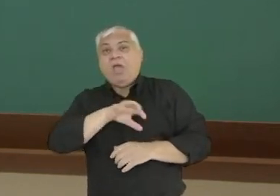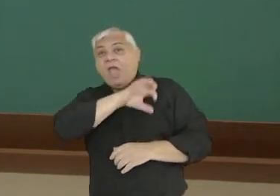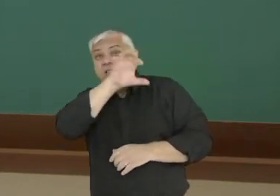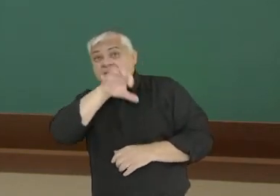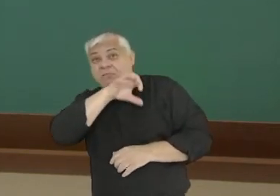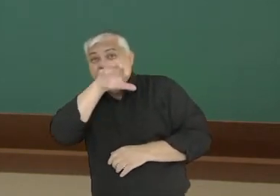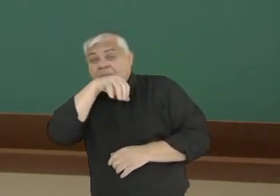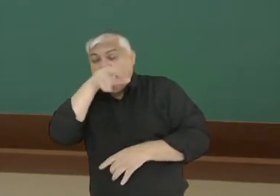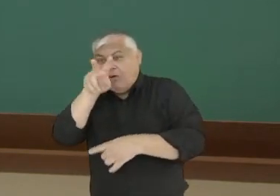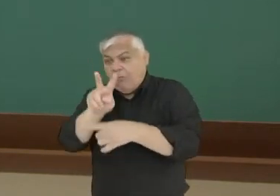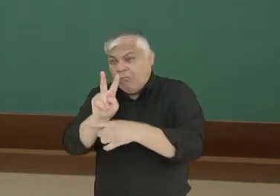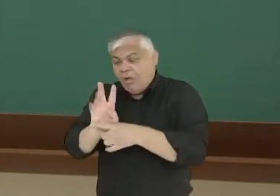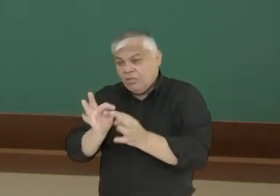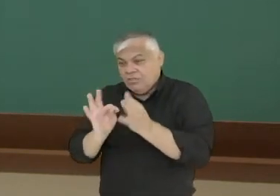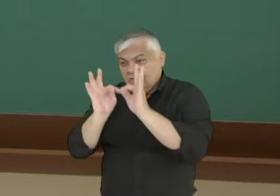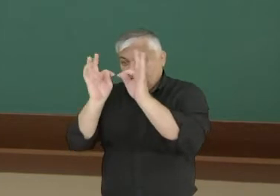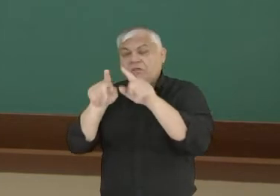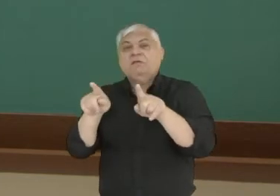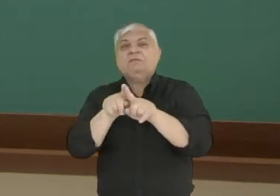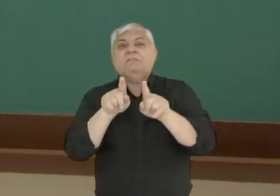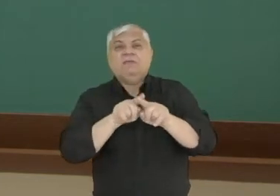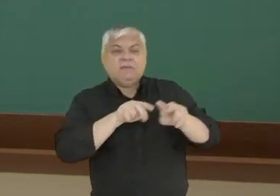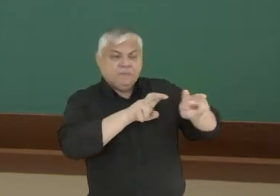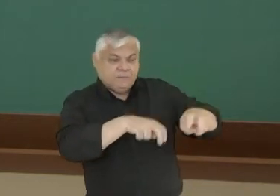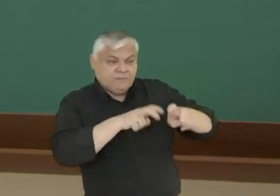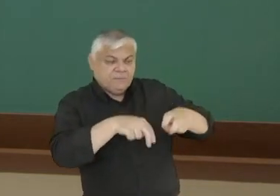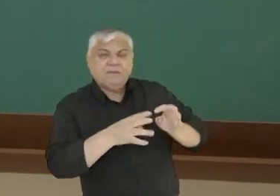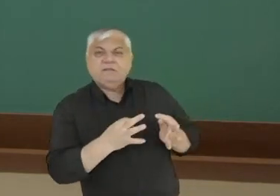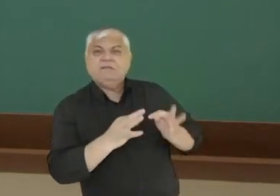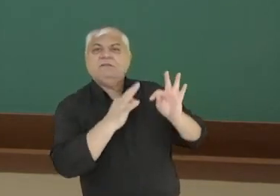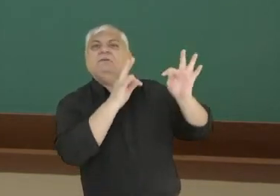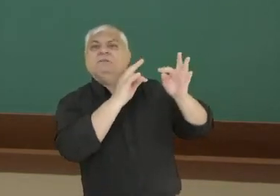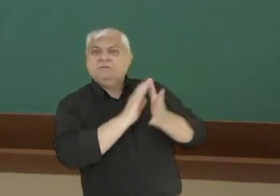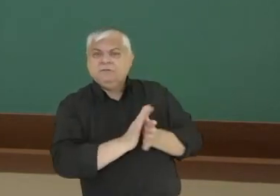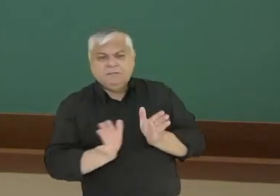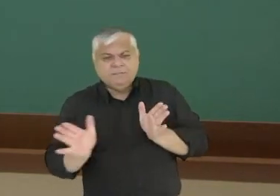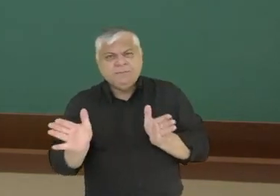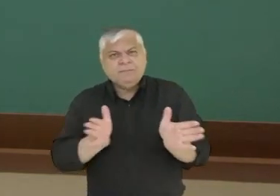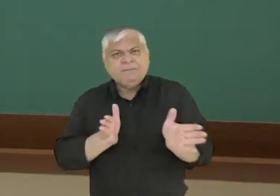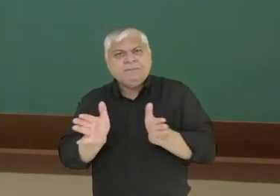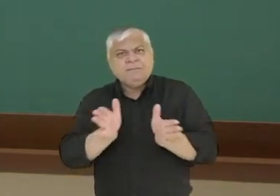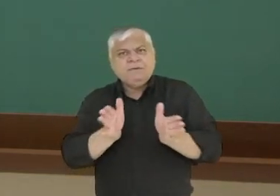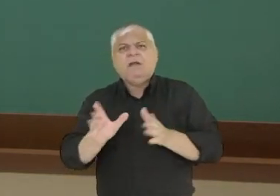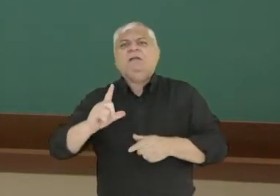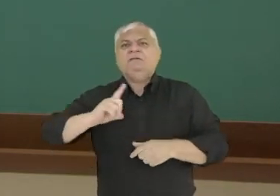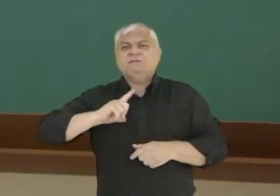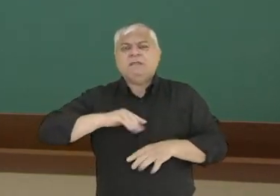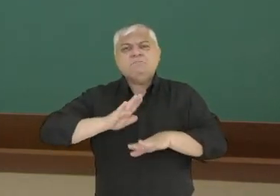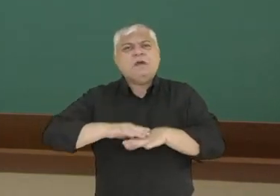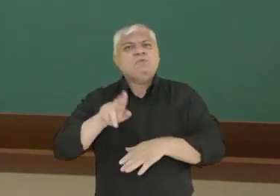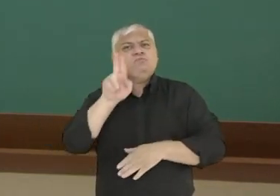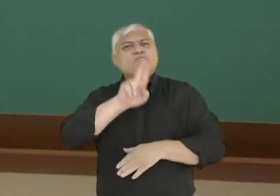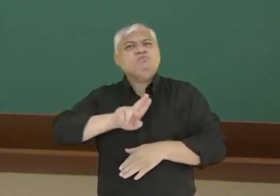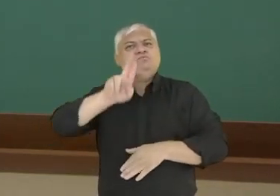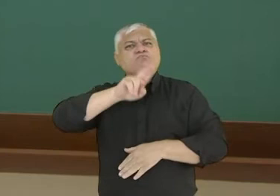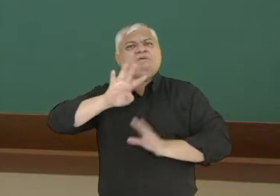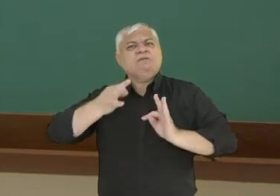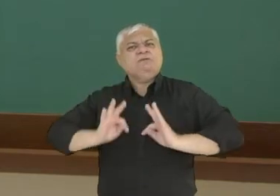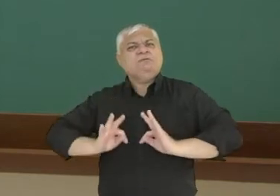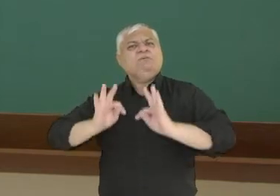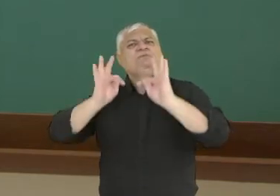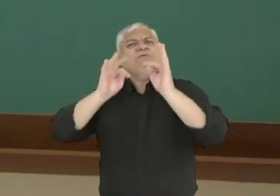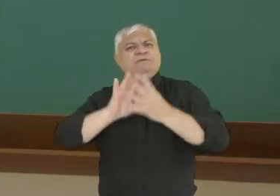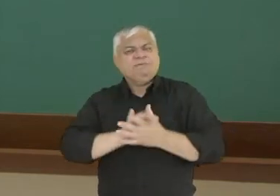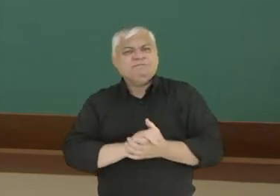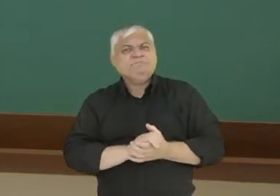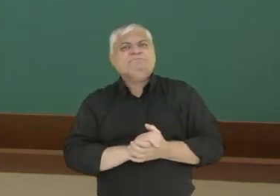e em cultivo de diferentes culturas então é cada vez mais presente mais utilizada a questão da